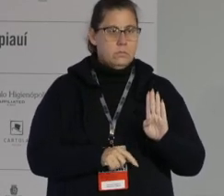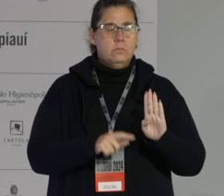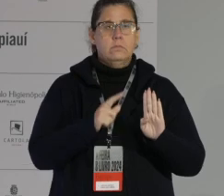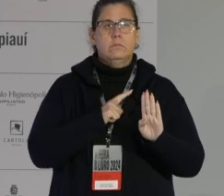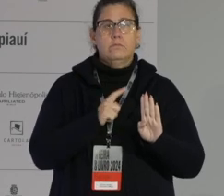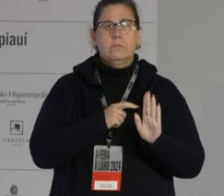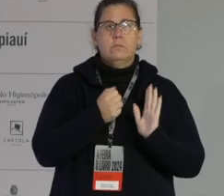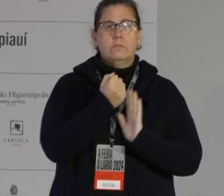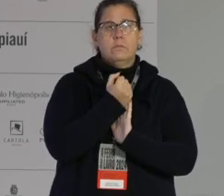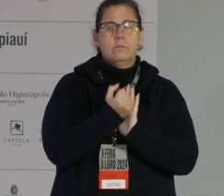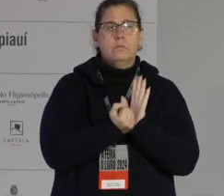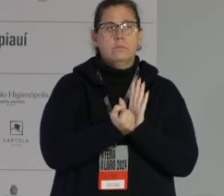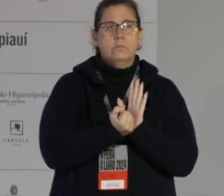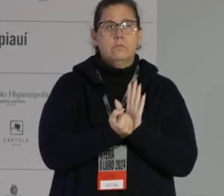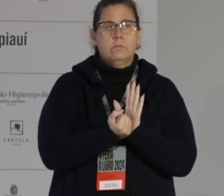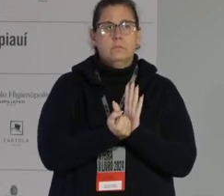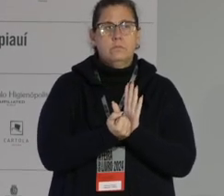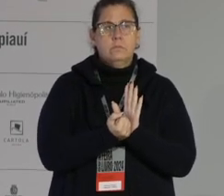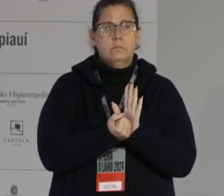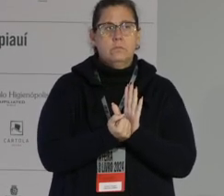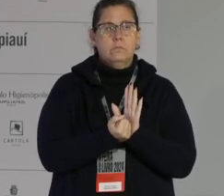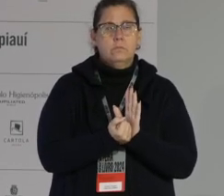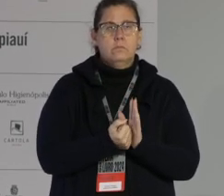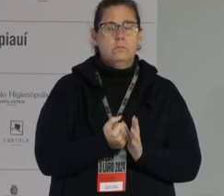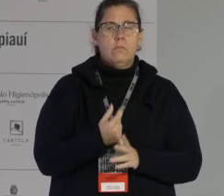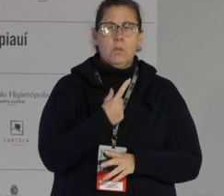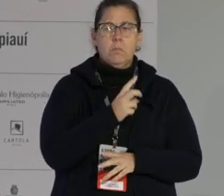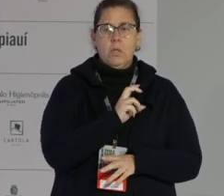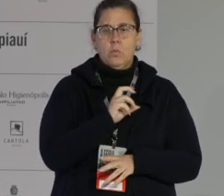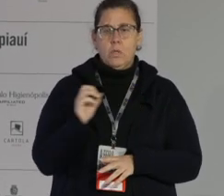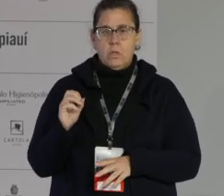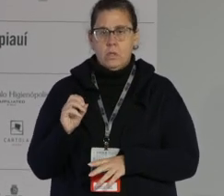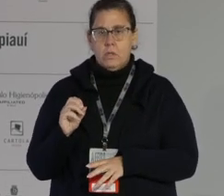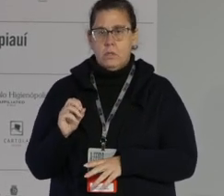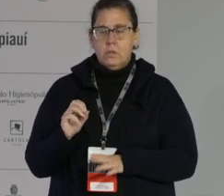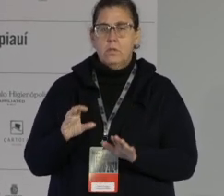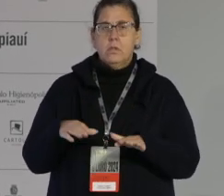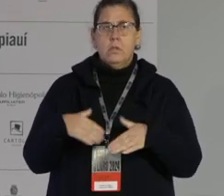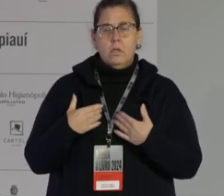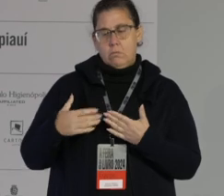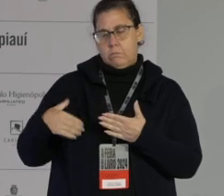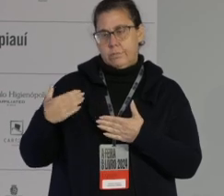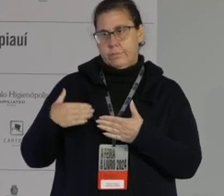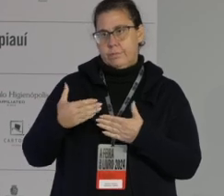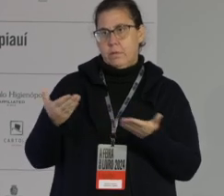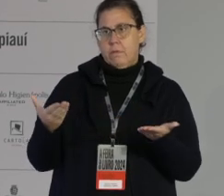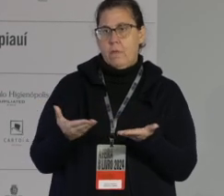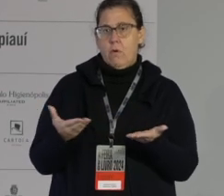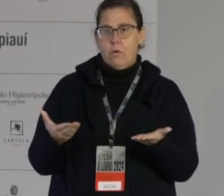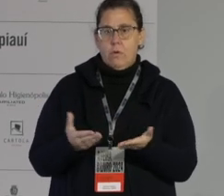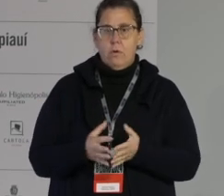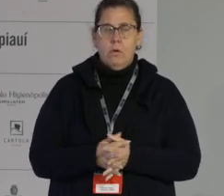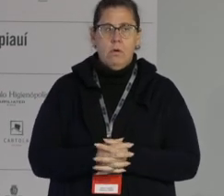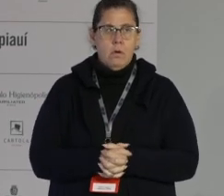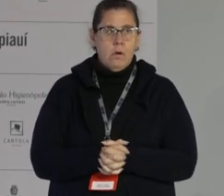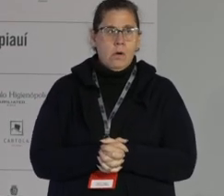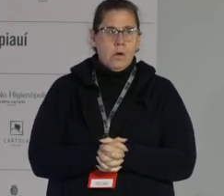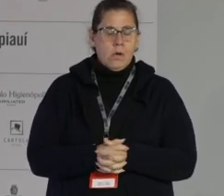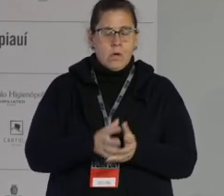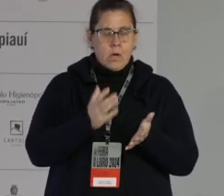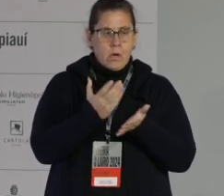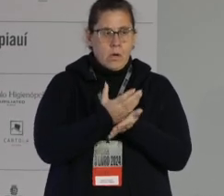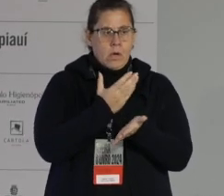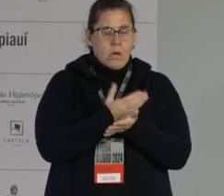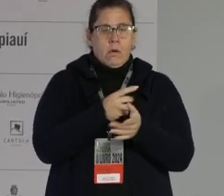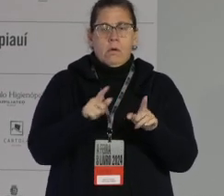no século... em 1500, assim, e atravessa até o presente, né? Ao longo do livro, você falou